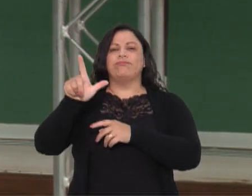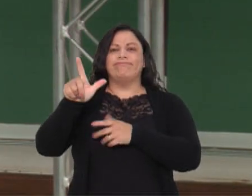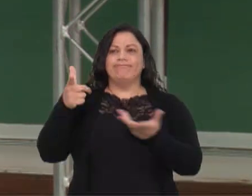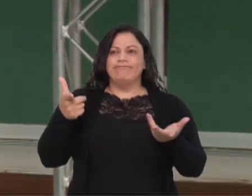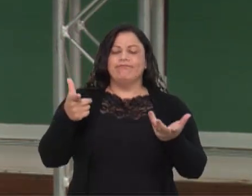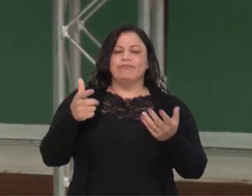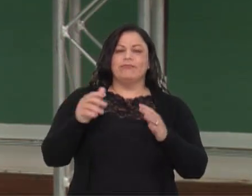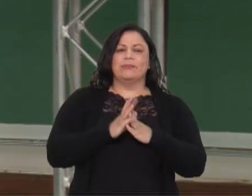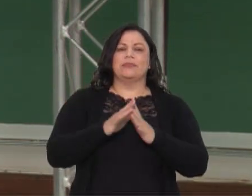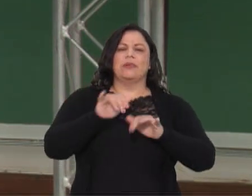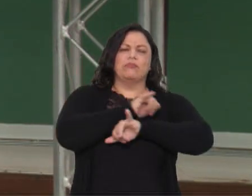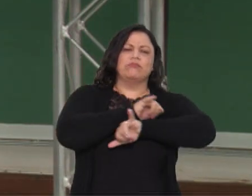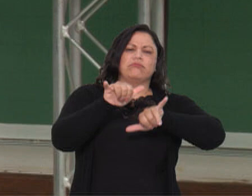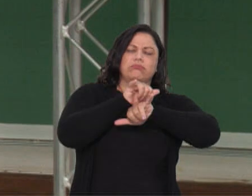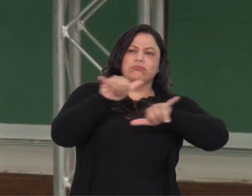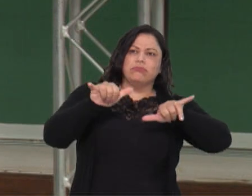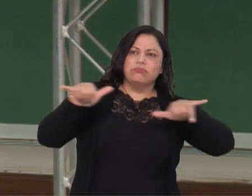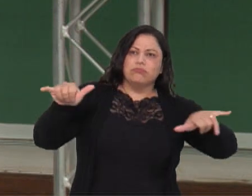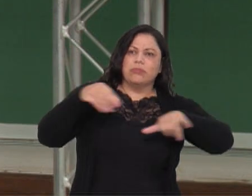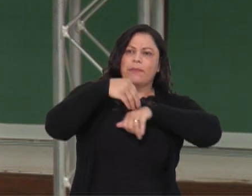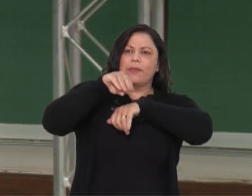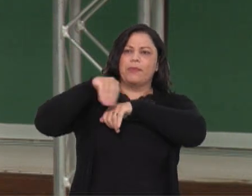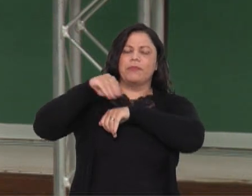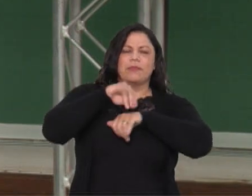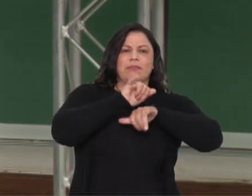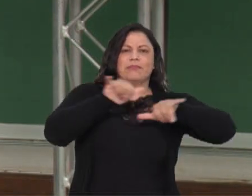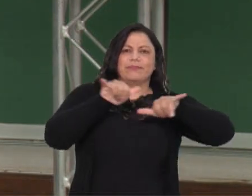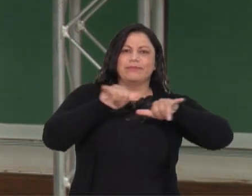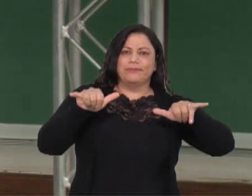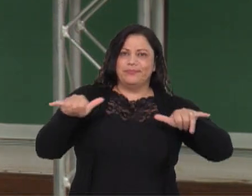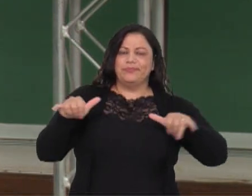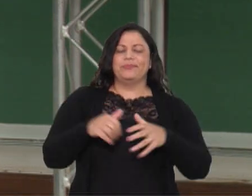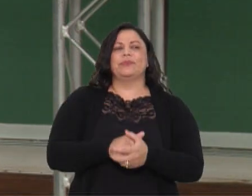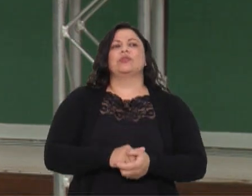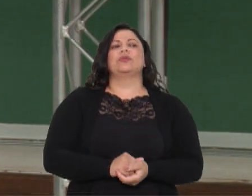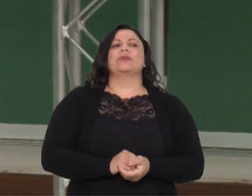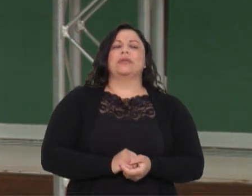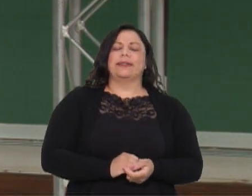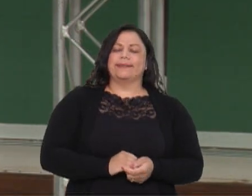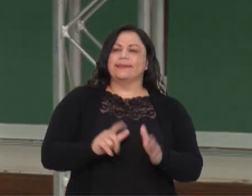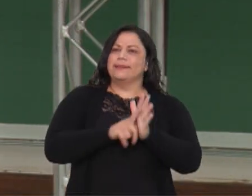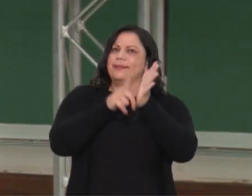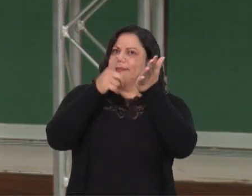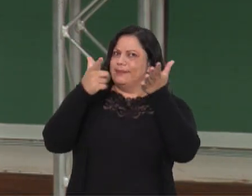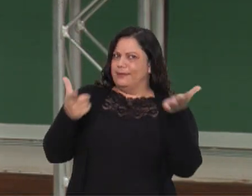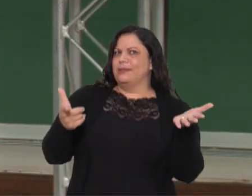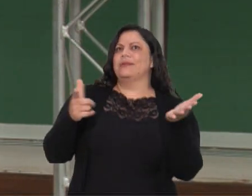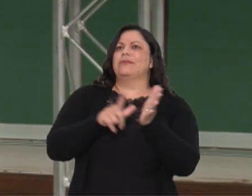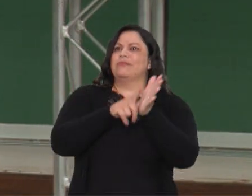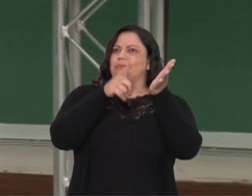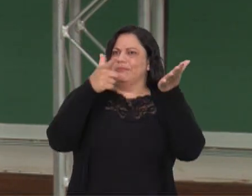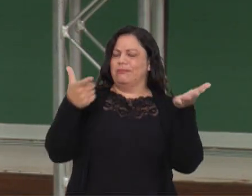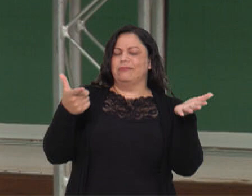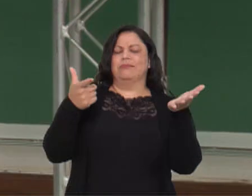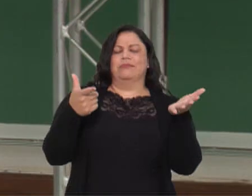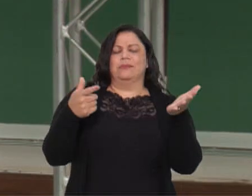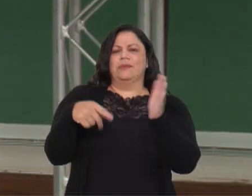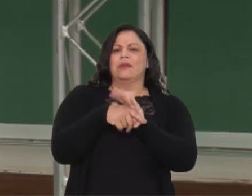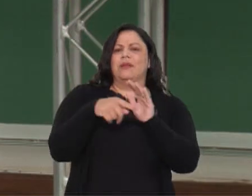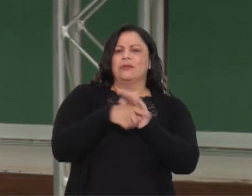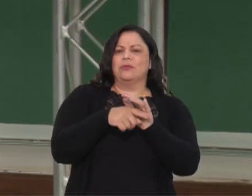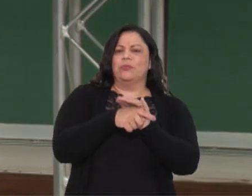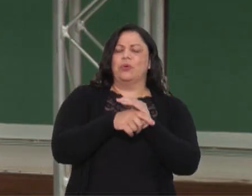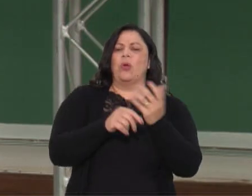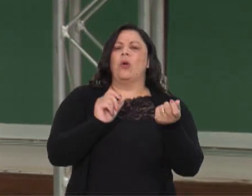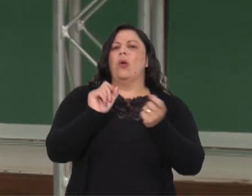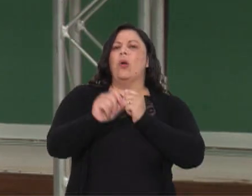de informações que tem jornais impressos e jornais online. Tudo bem? Então, esse é a fonte do